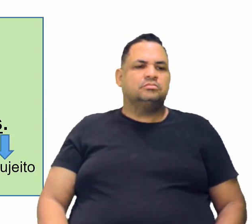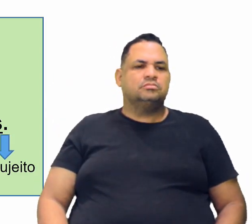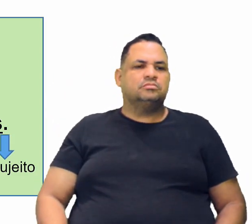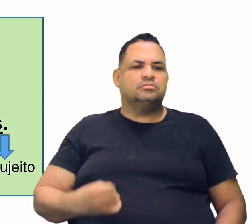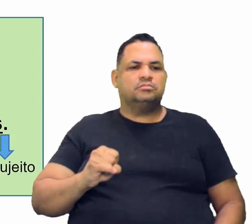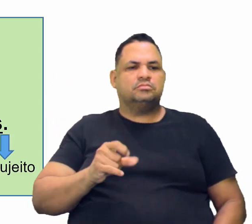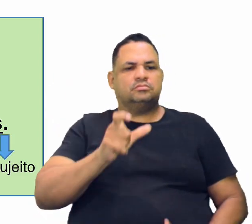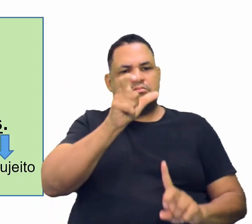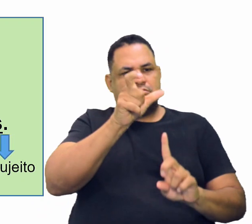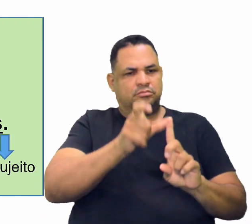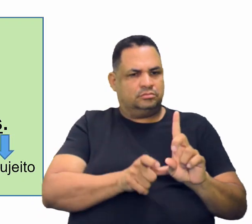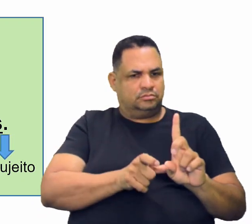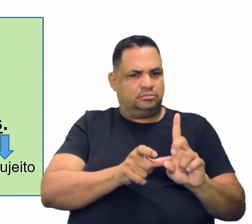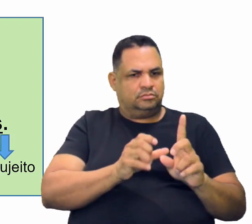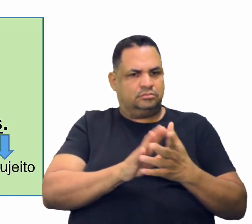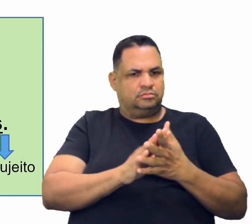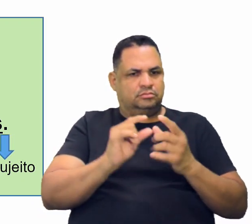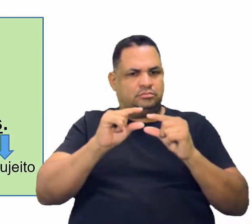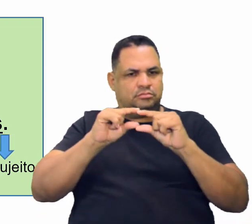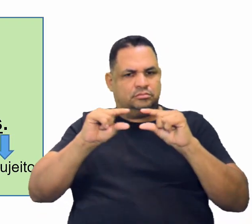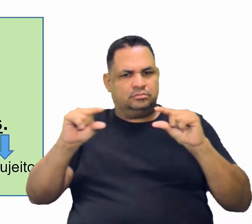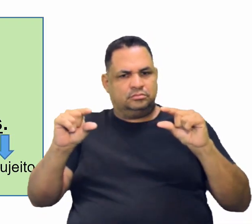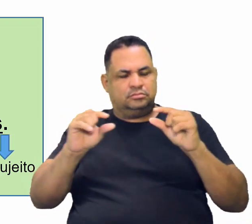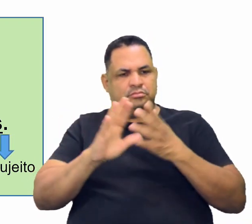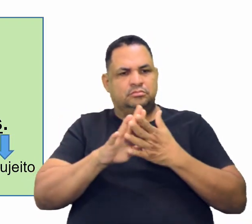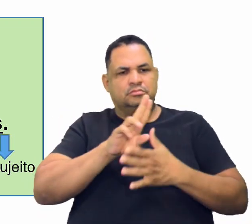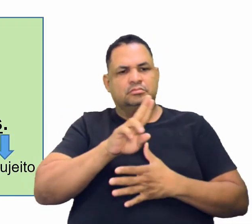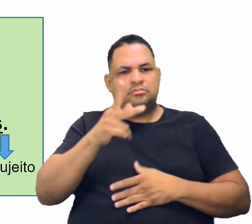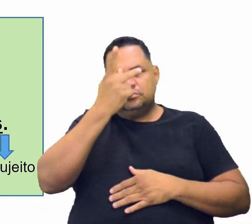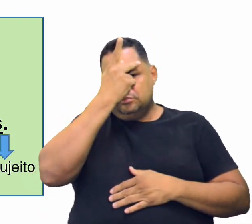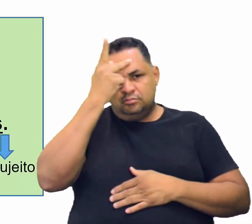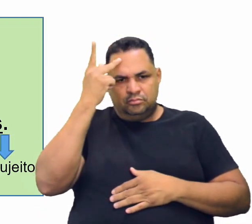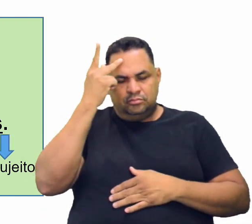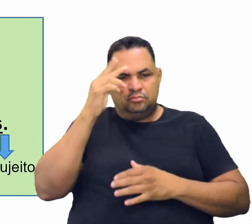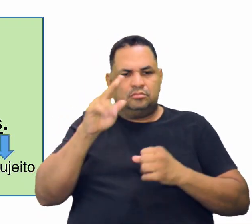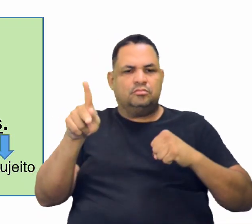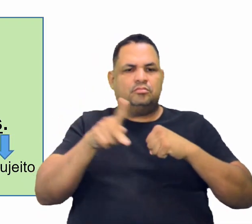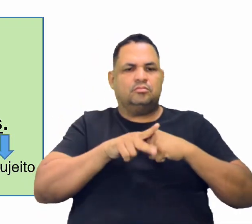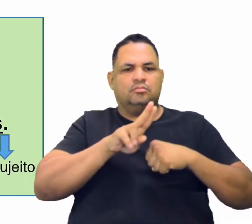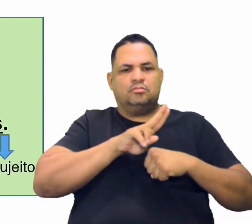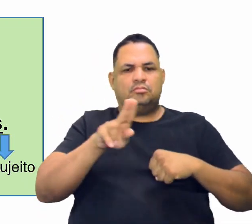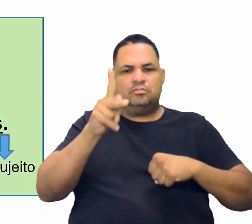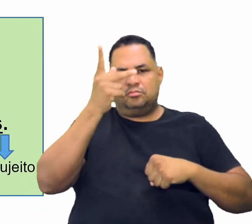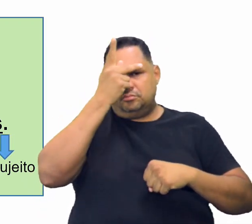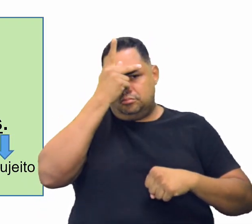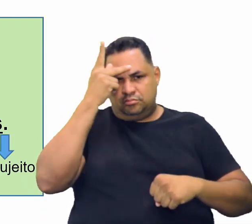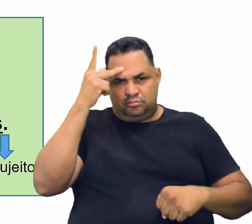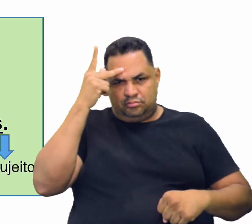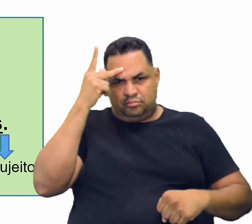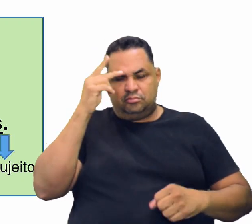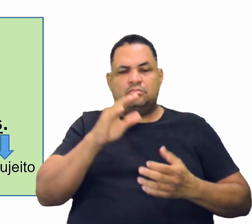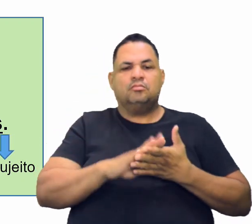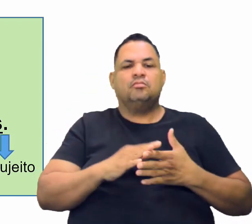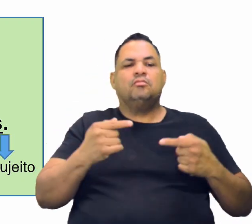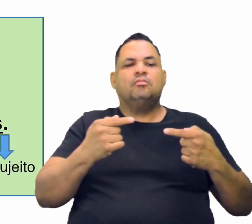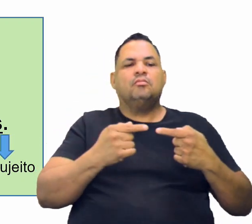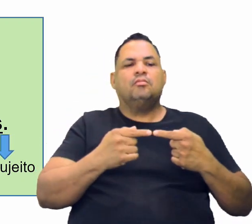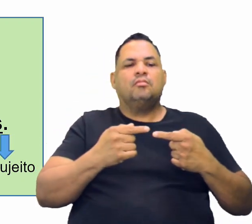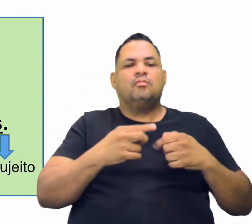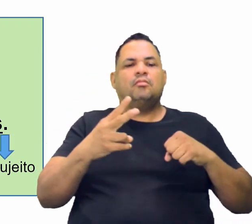o sujeito ou predicativo for nome de pessoa, ou pronome pessoal, o